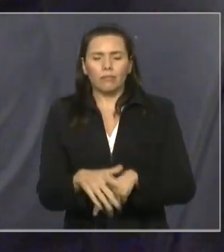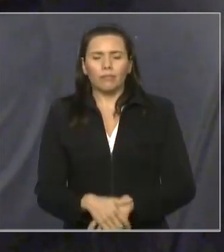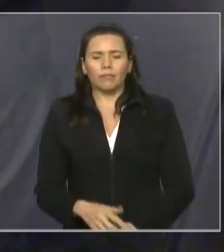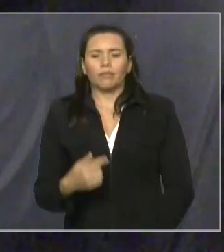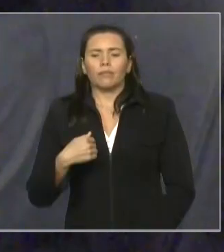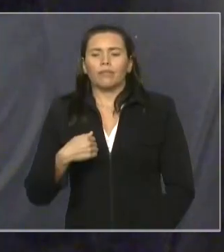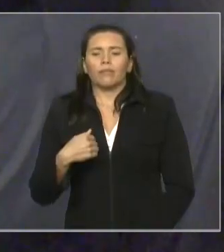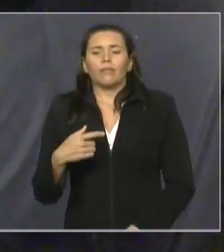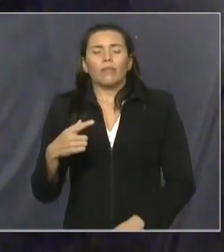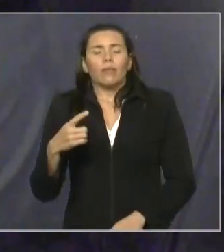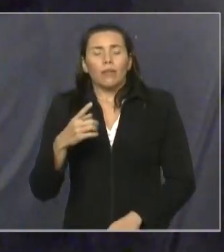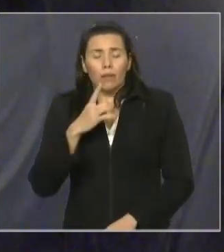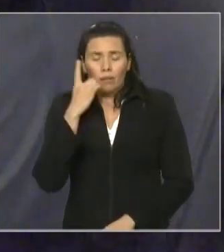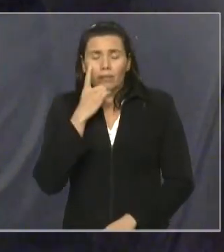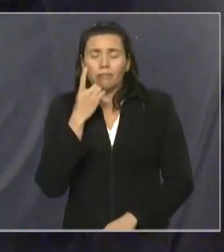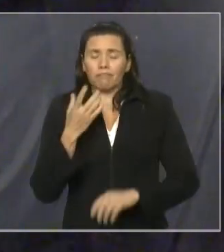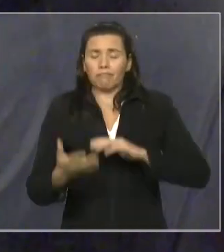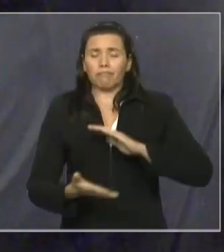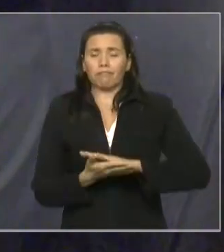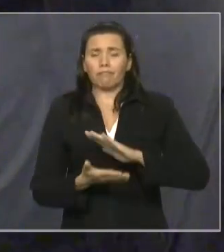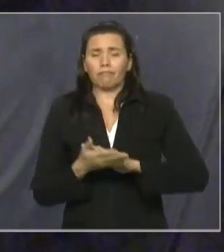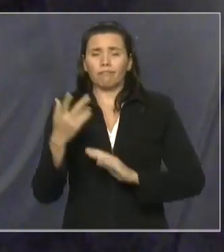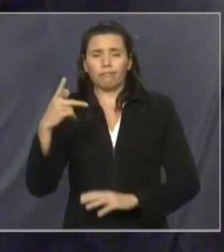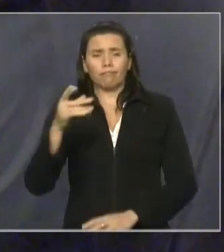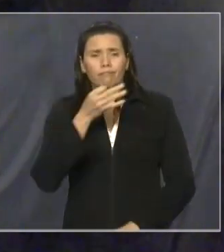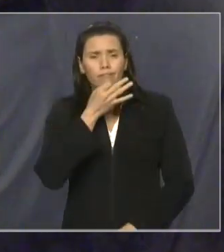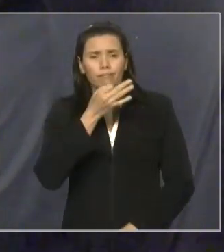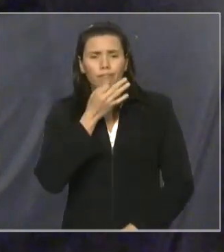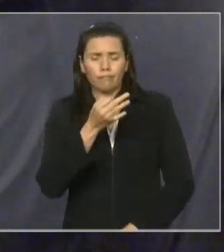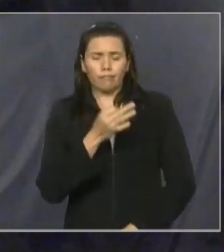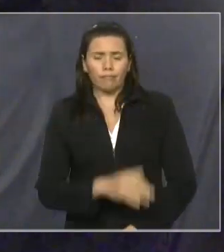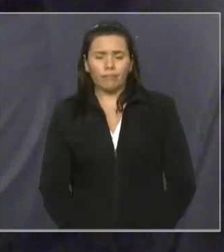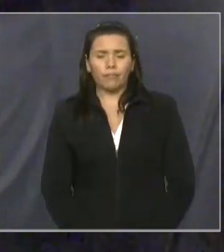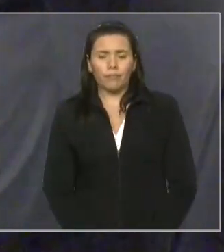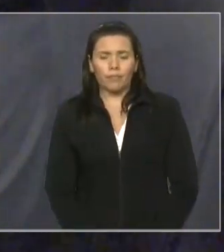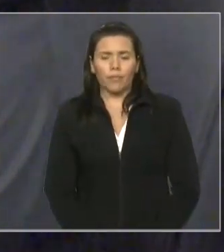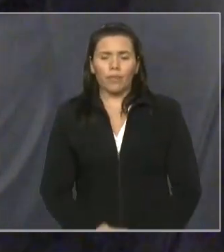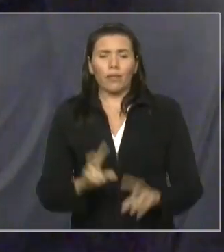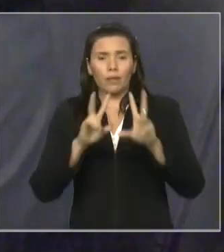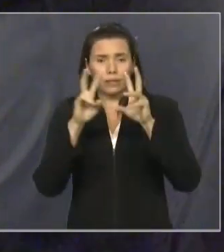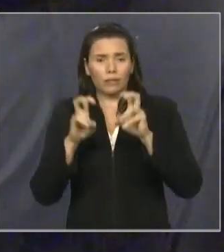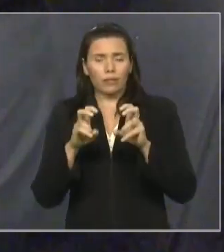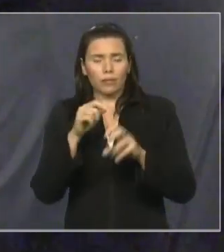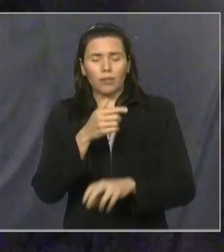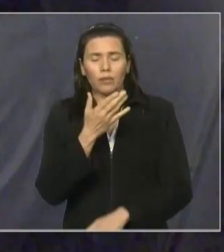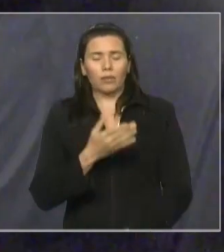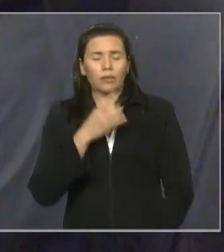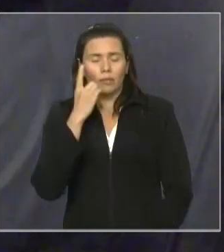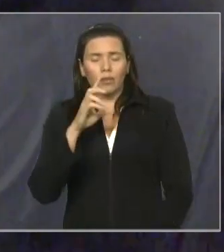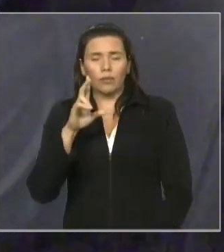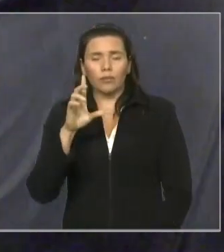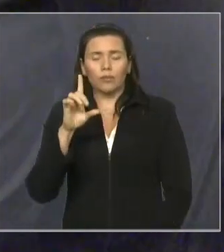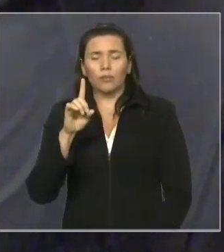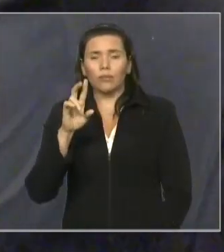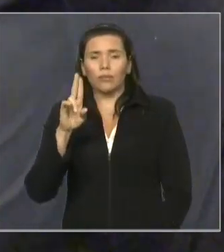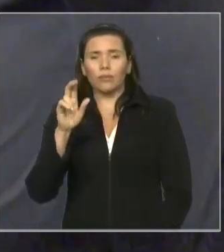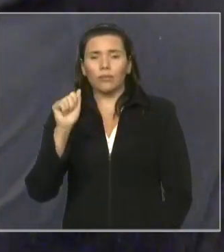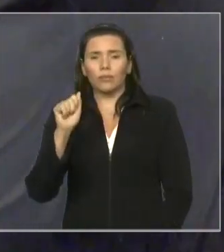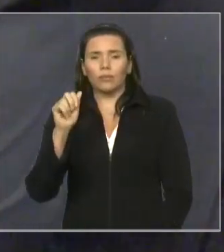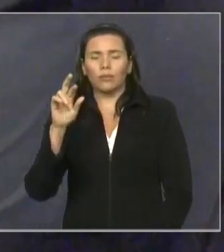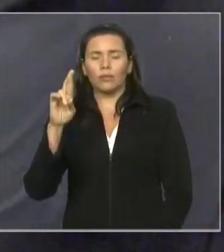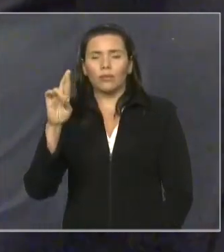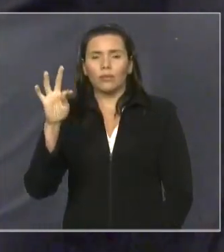pronunciamento. Esse tema, agora há pouco também levantado pelo deputado Duarte, por Vossa Excelência,